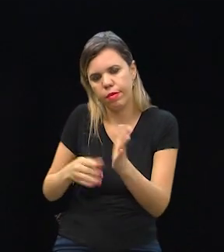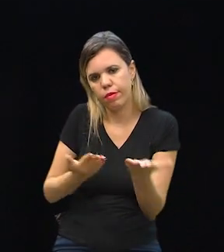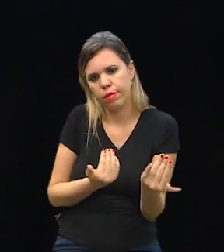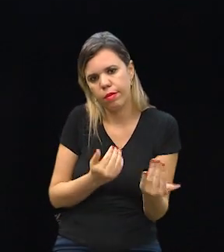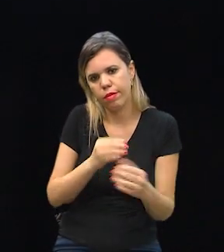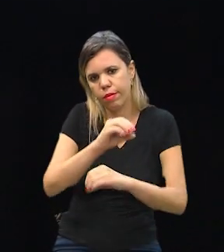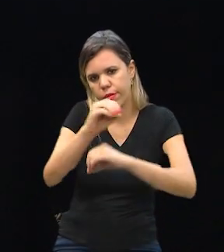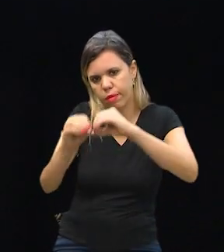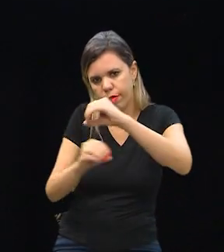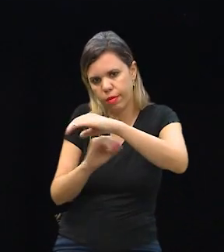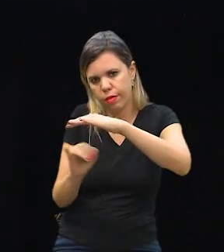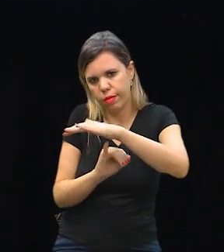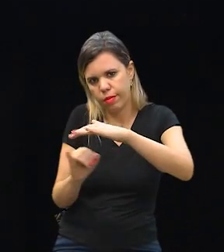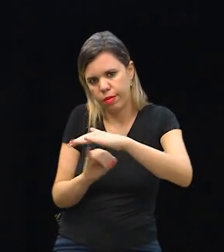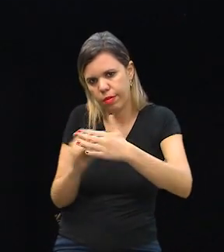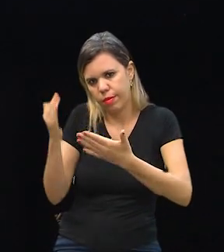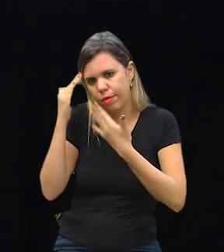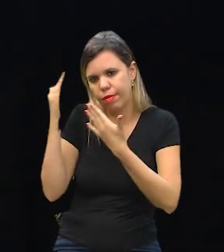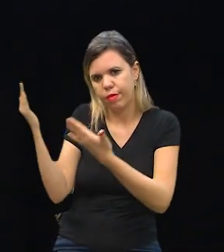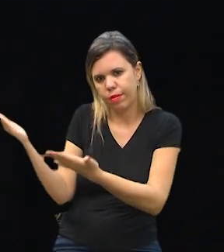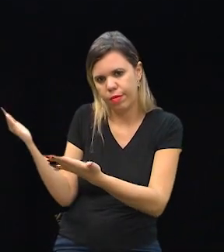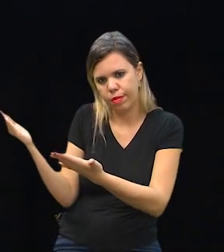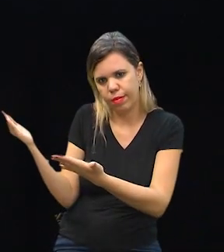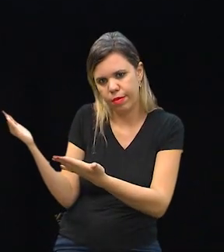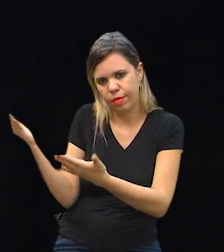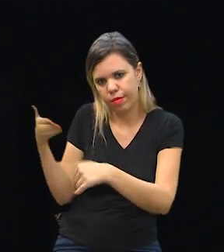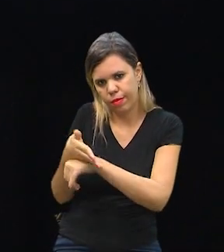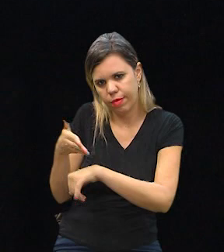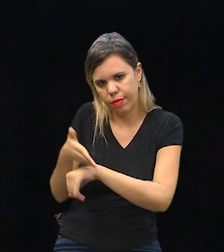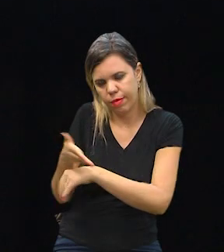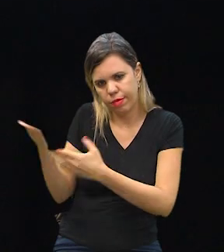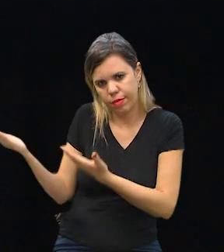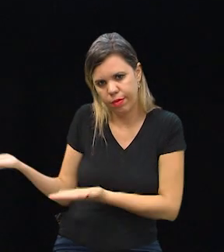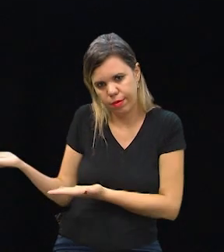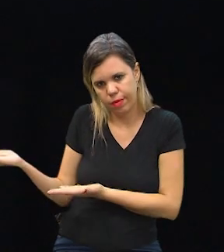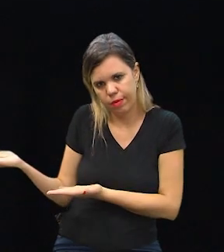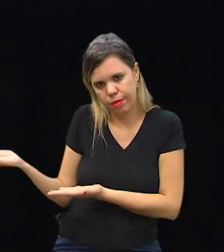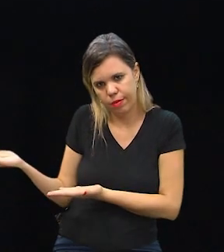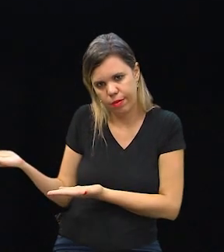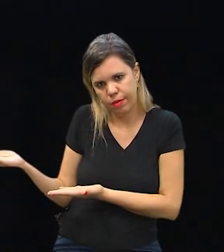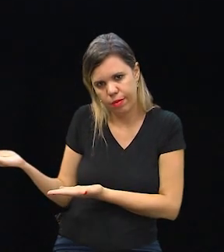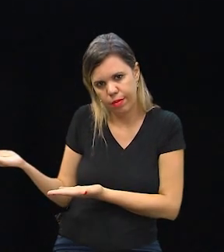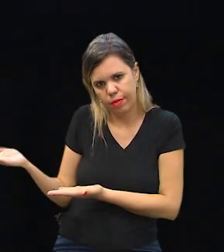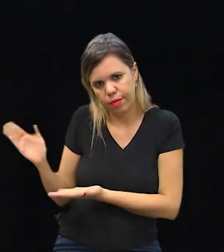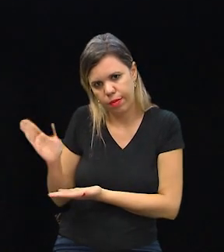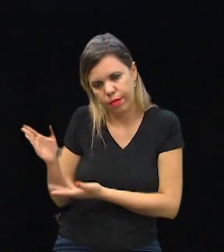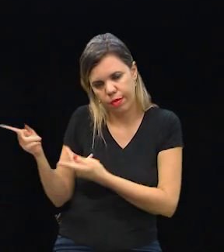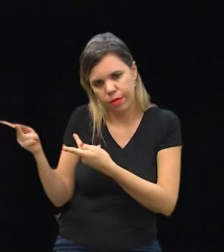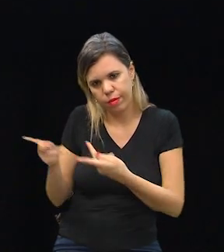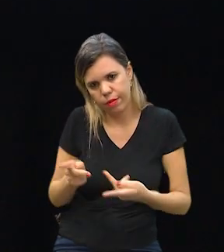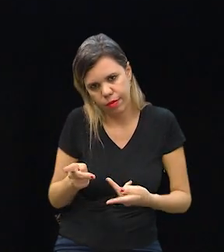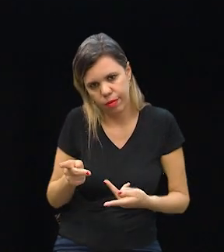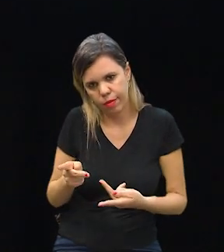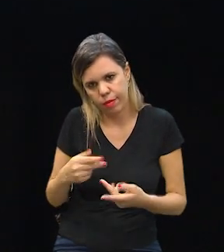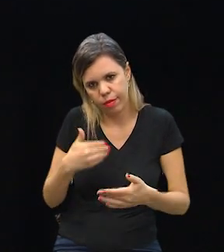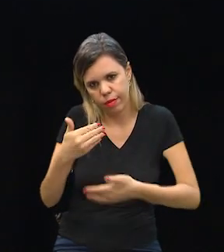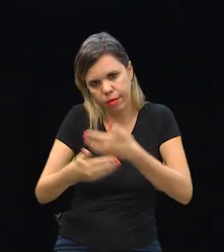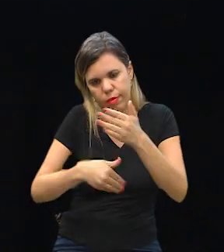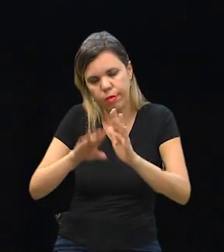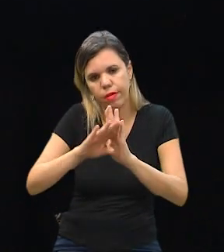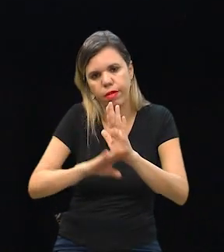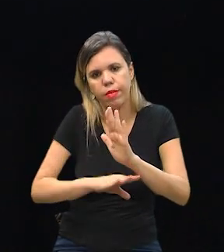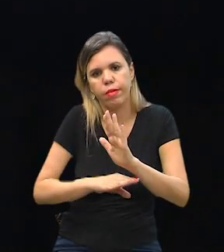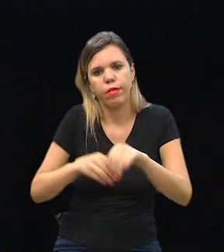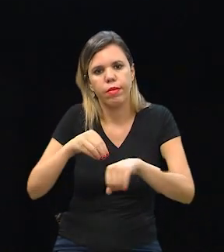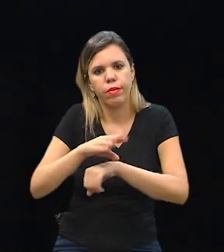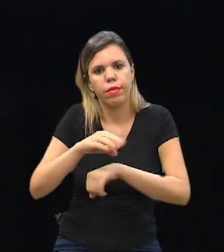Zamay, líder do programa Juventudes da Fundação FEAC, muito obrigada pela sua participação e fica aqui já o